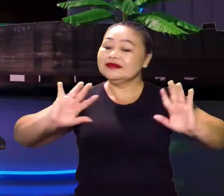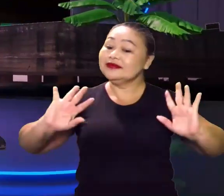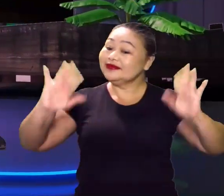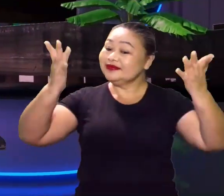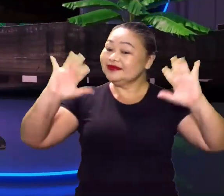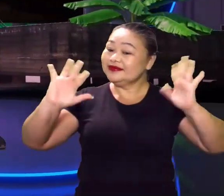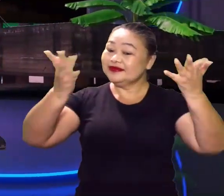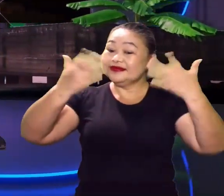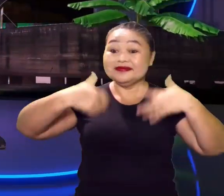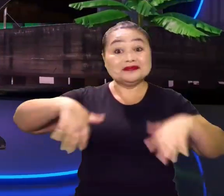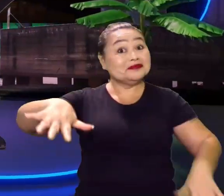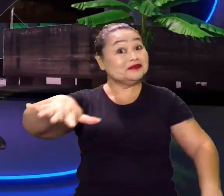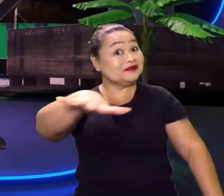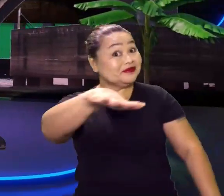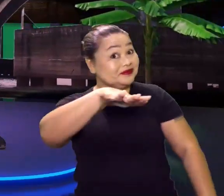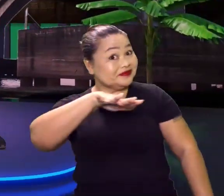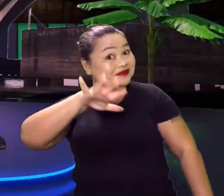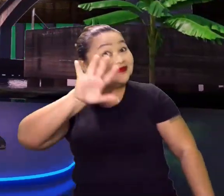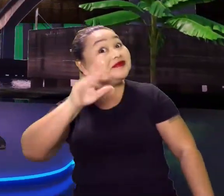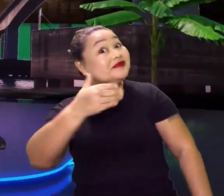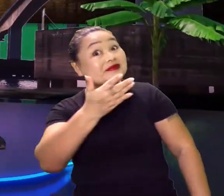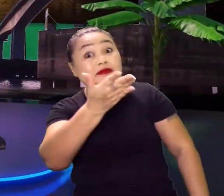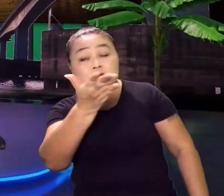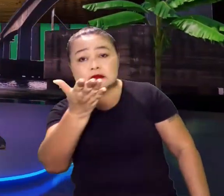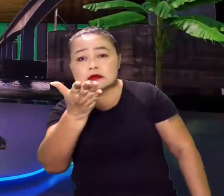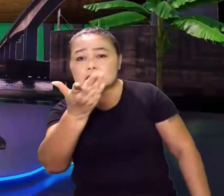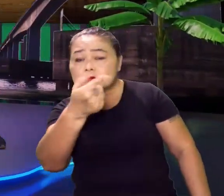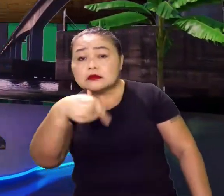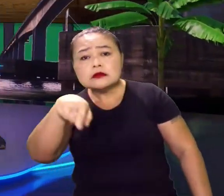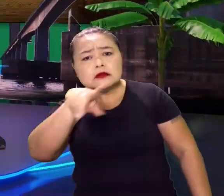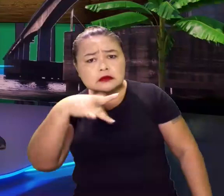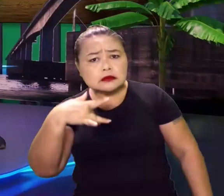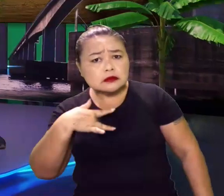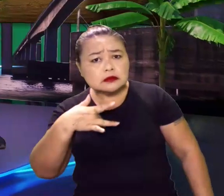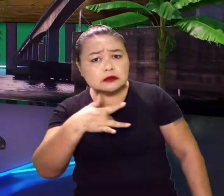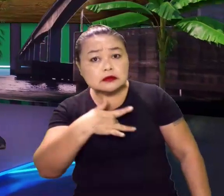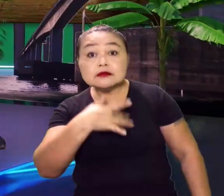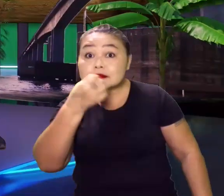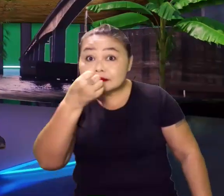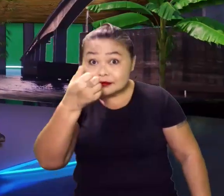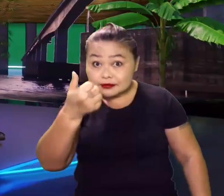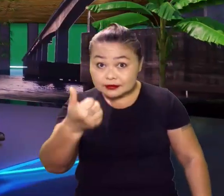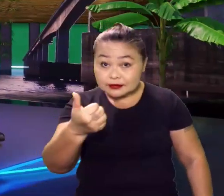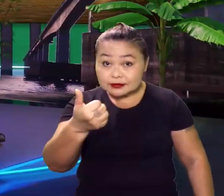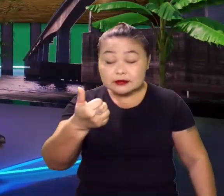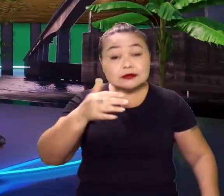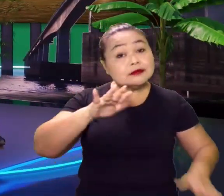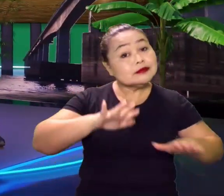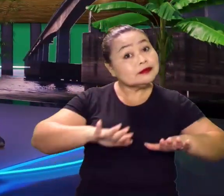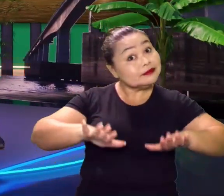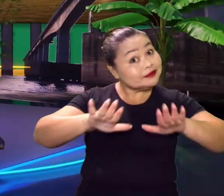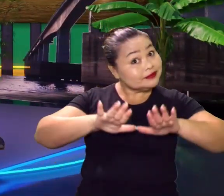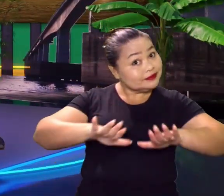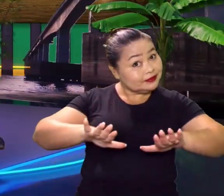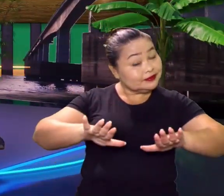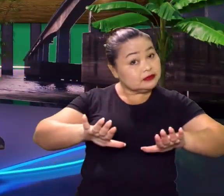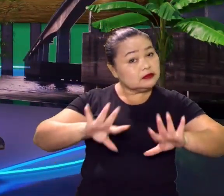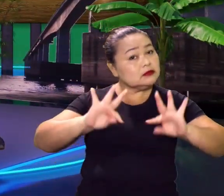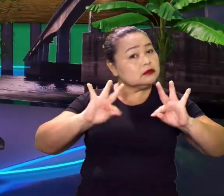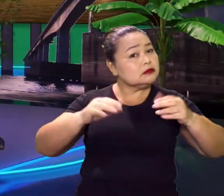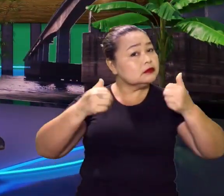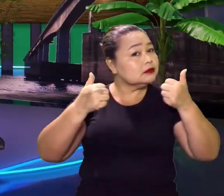Salve, salve, galera! E aí, como é que vocês estão? De boa? Suave na nave?